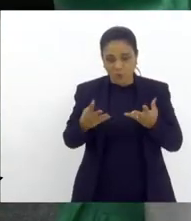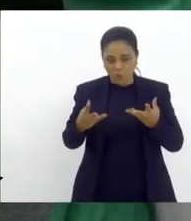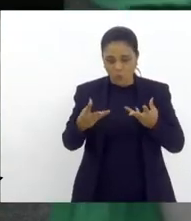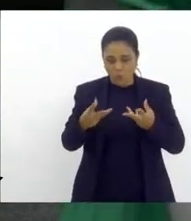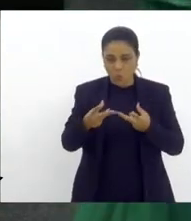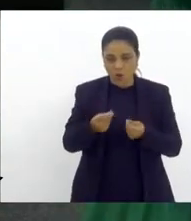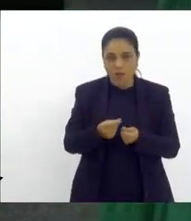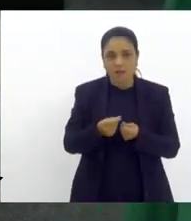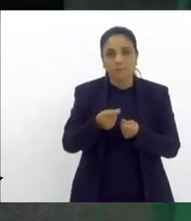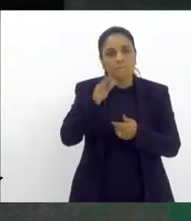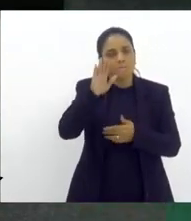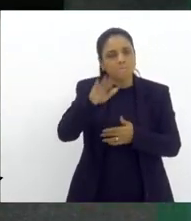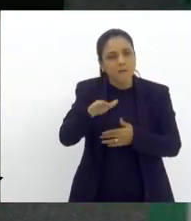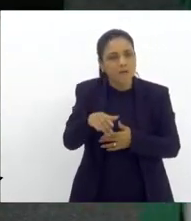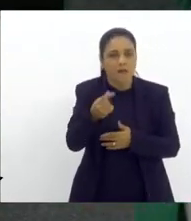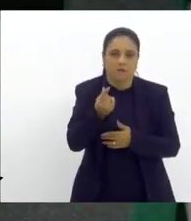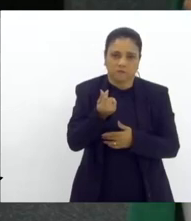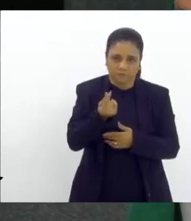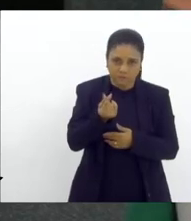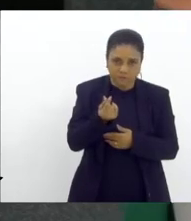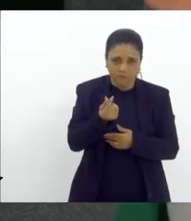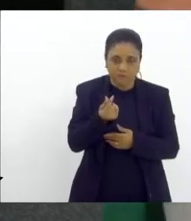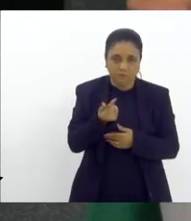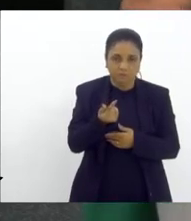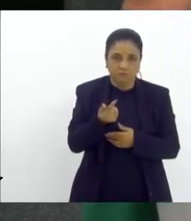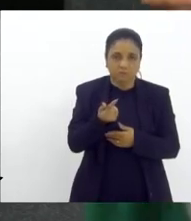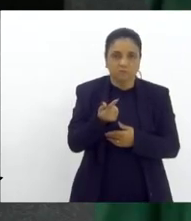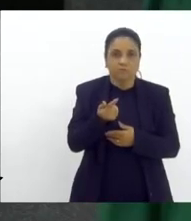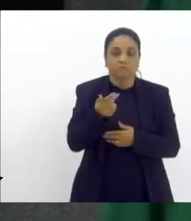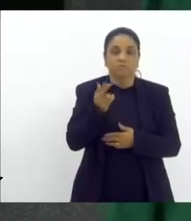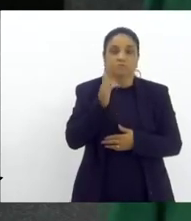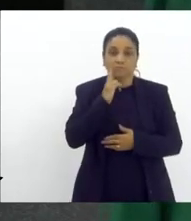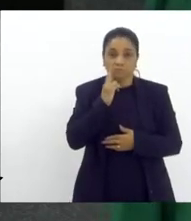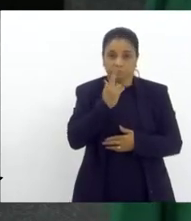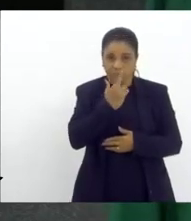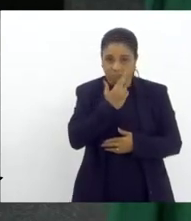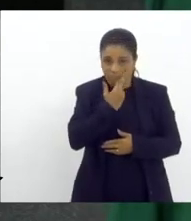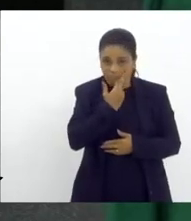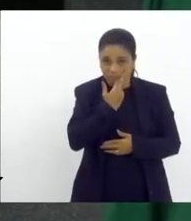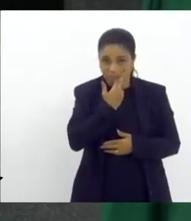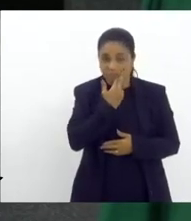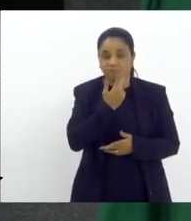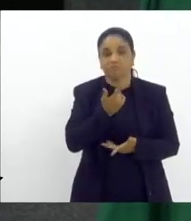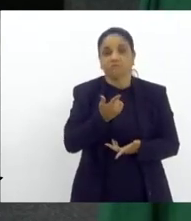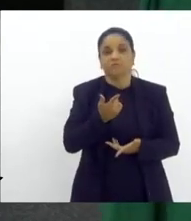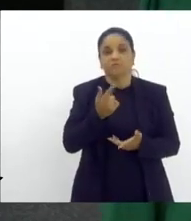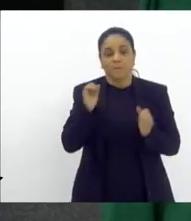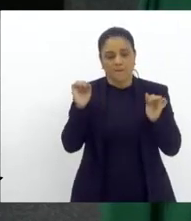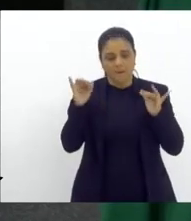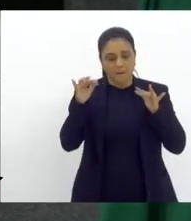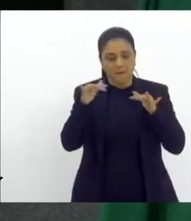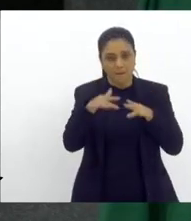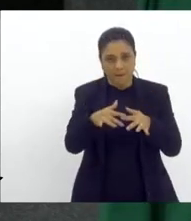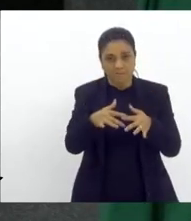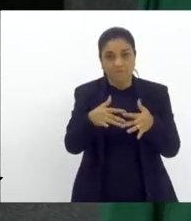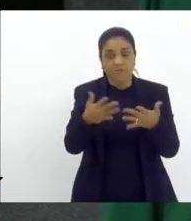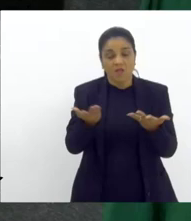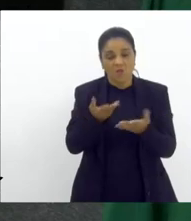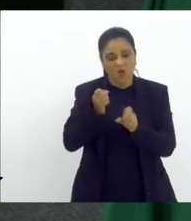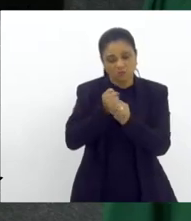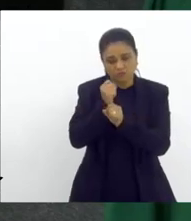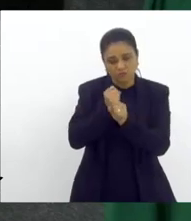barato né em lugares gigantes e aglomeração nos últimos anos a gente infelizmente